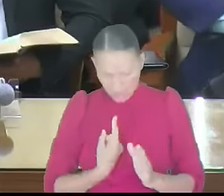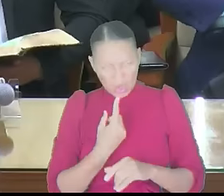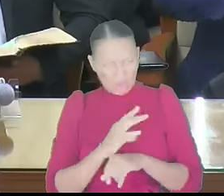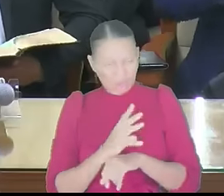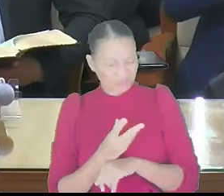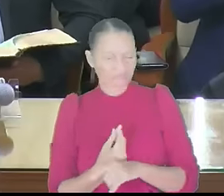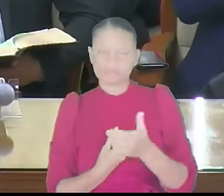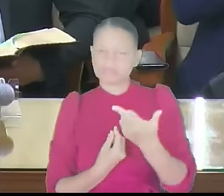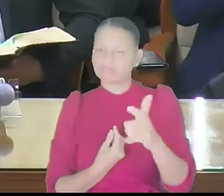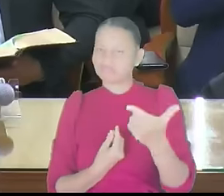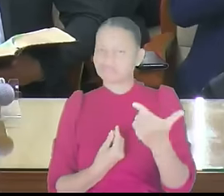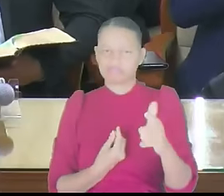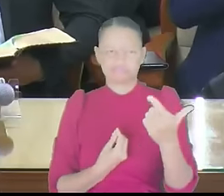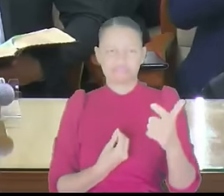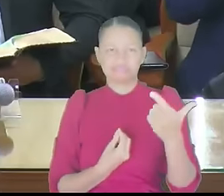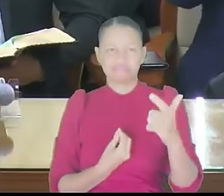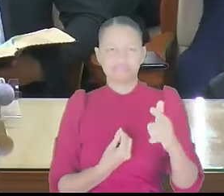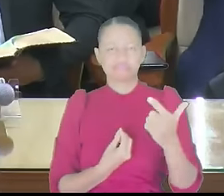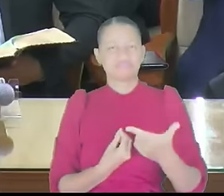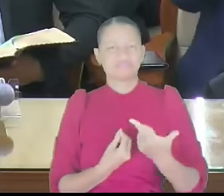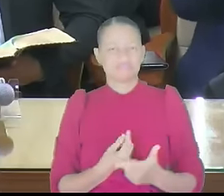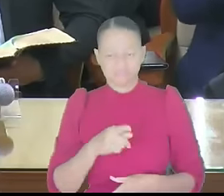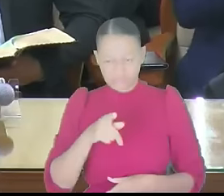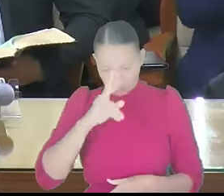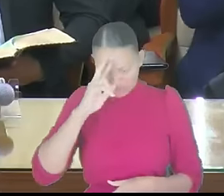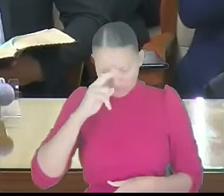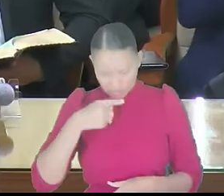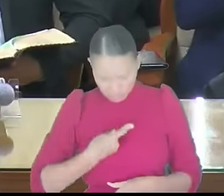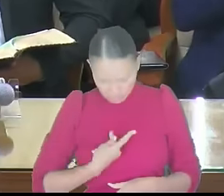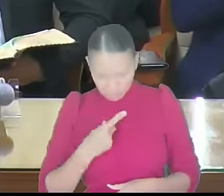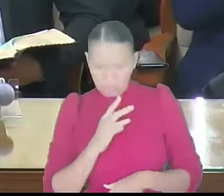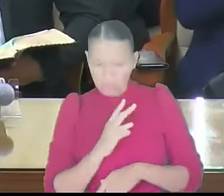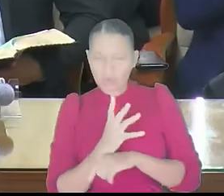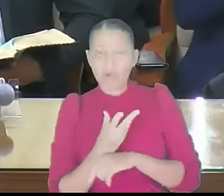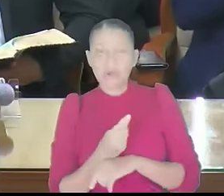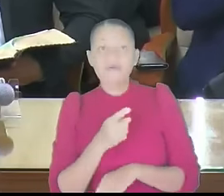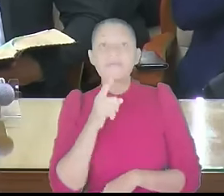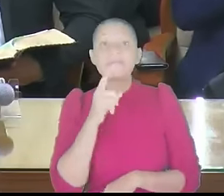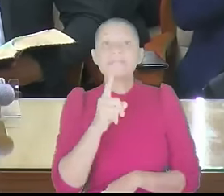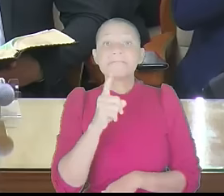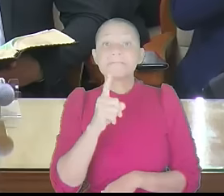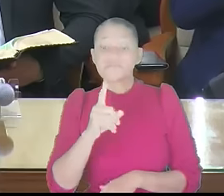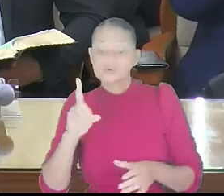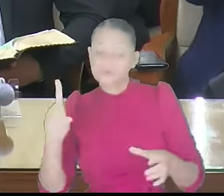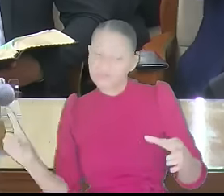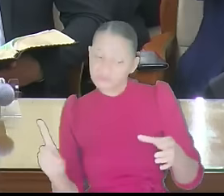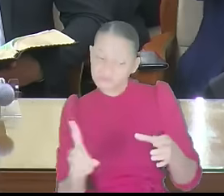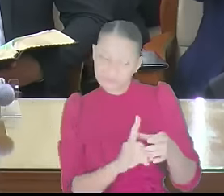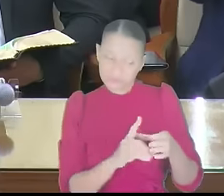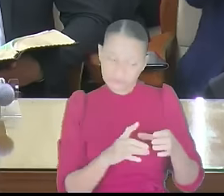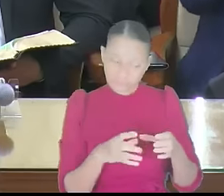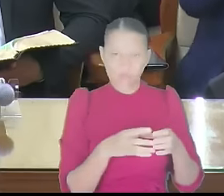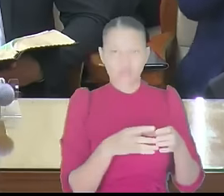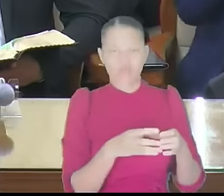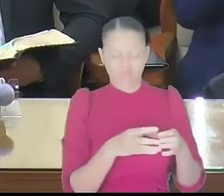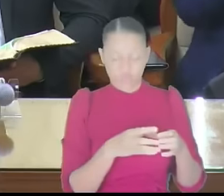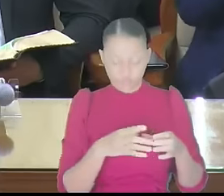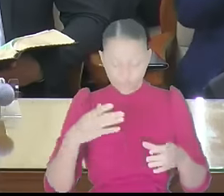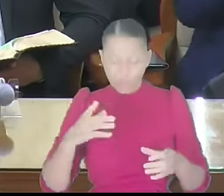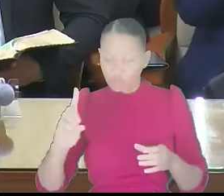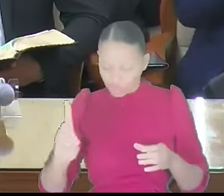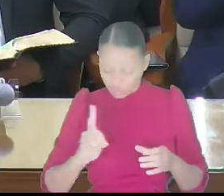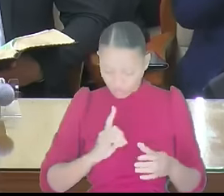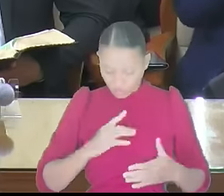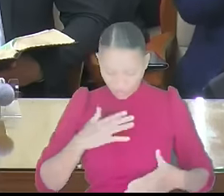não. A Bíblia não diz que você é a igreja. A Bíblia diz que você é membro do corpo de Cristo.